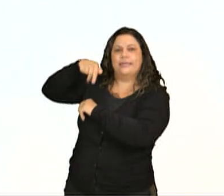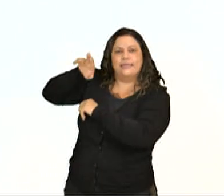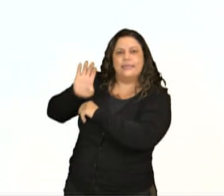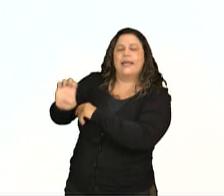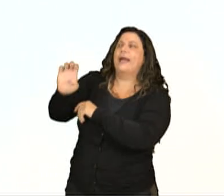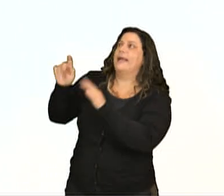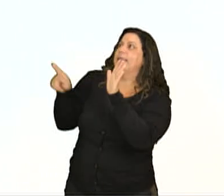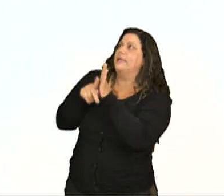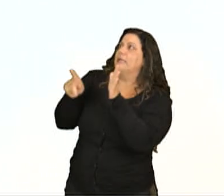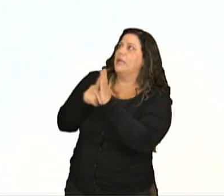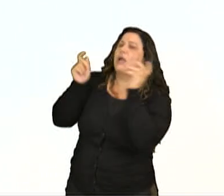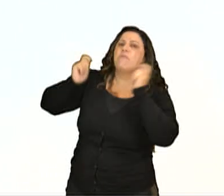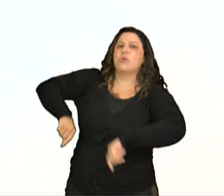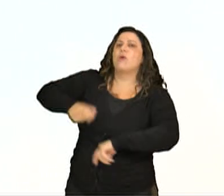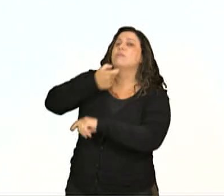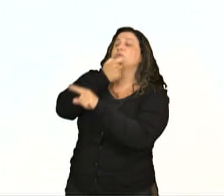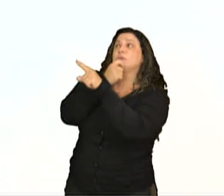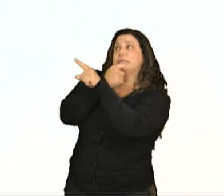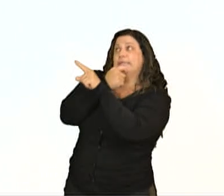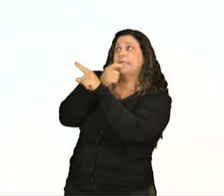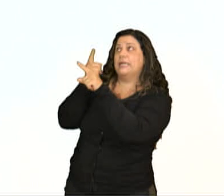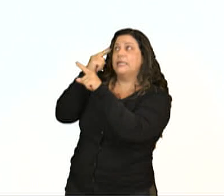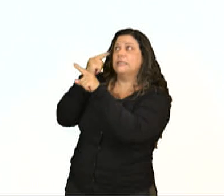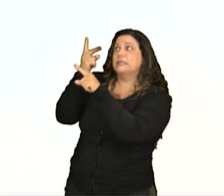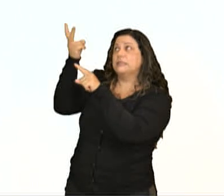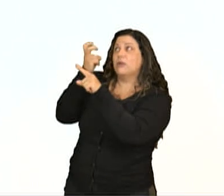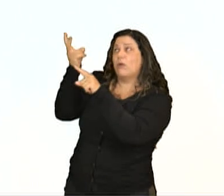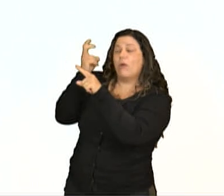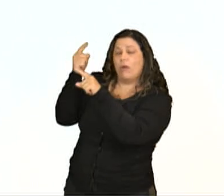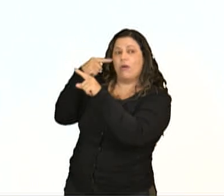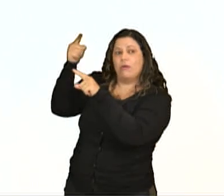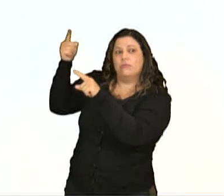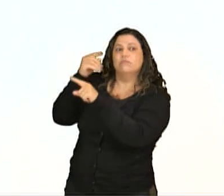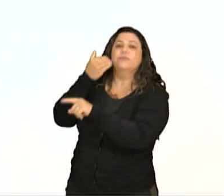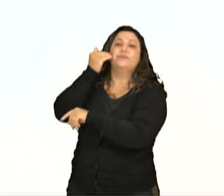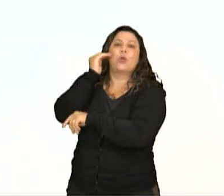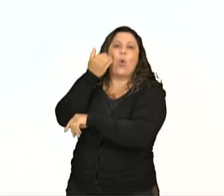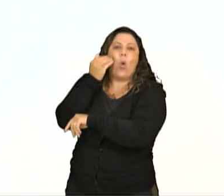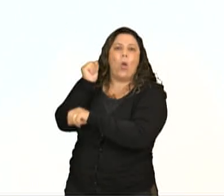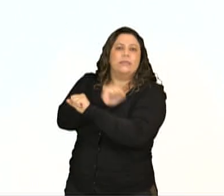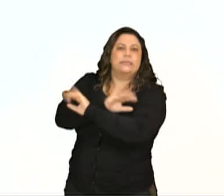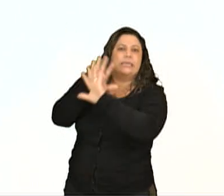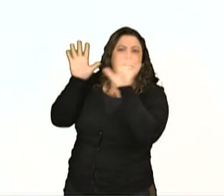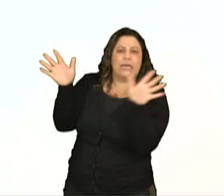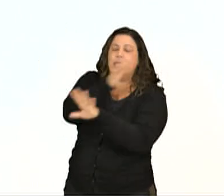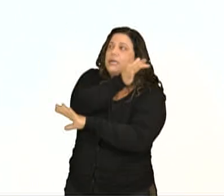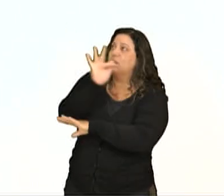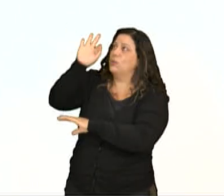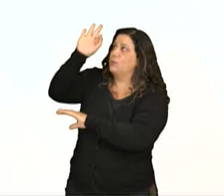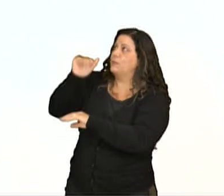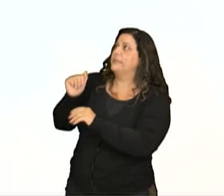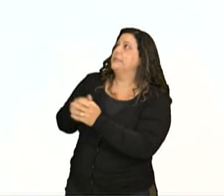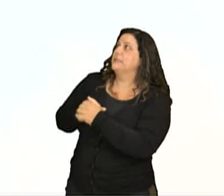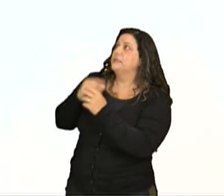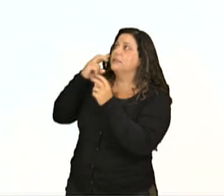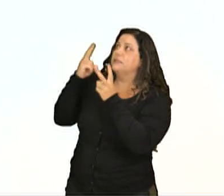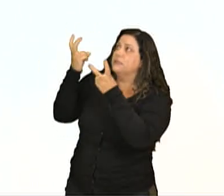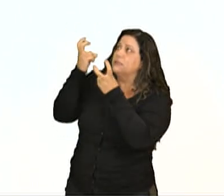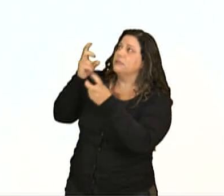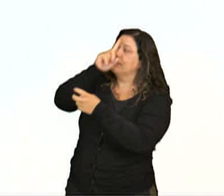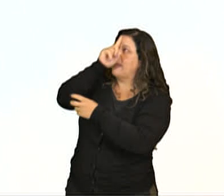mandato inglês. Então repare aqui, ó, rosinha mais claro, França, repare mais em amarelo,